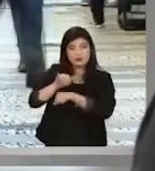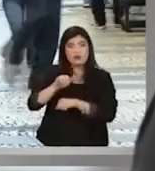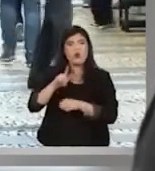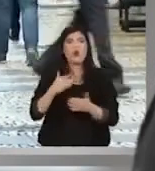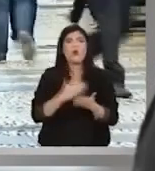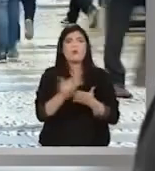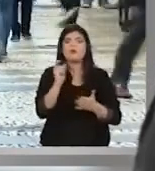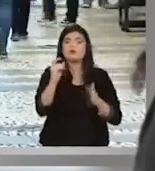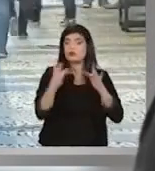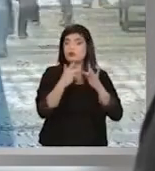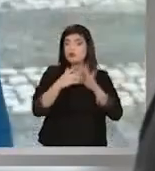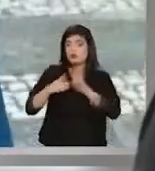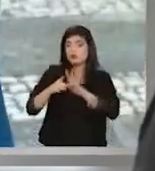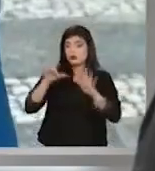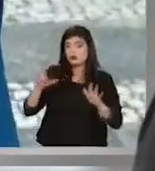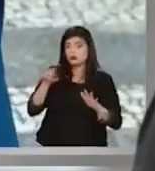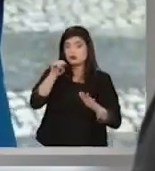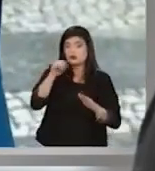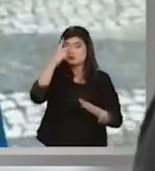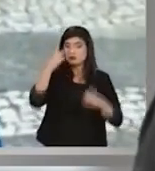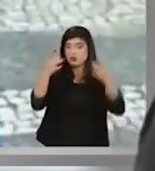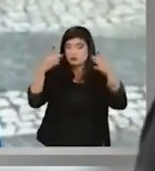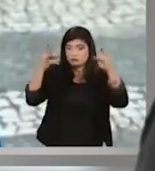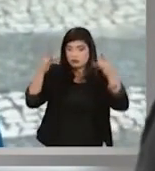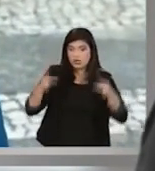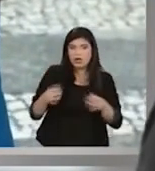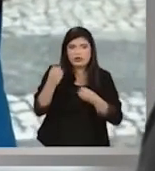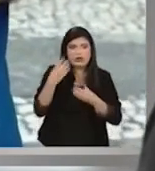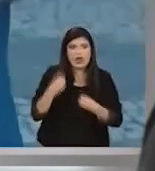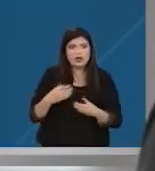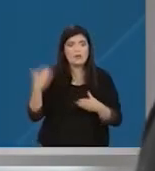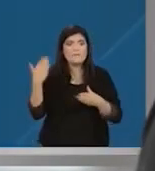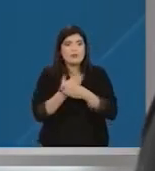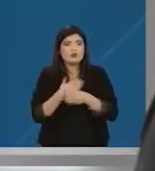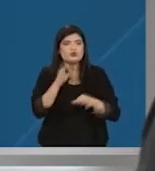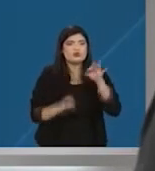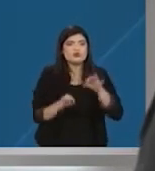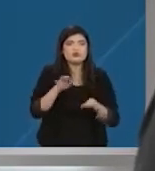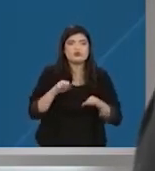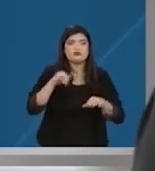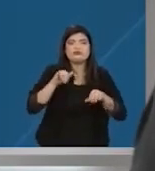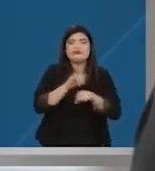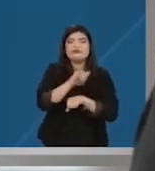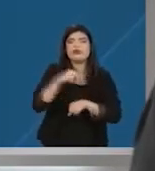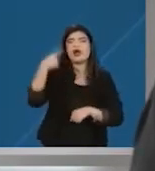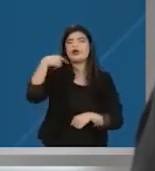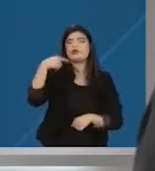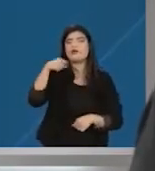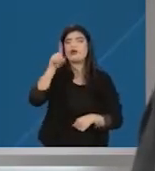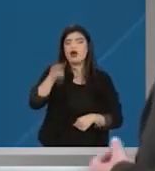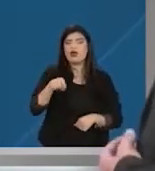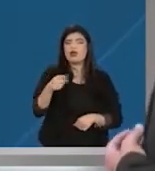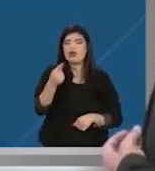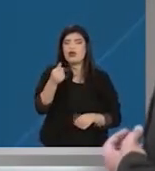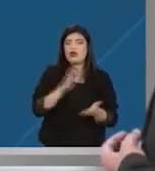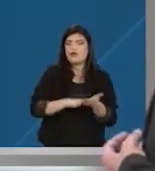mesmo do contato com a vítima. Munidos de dados públicos e processos judiciais, os golpistas se passam por advogados e cobram